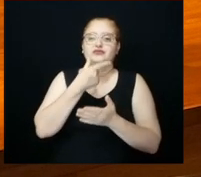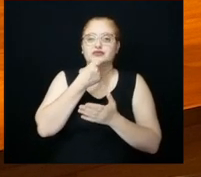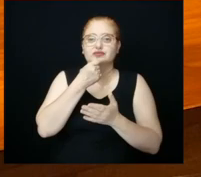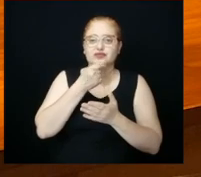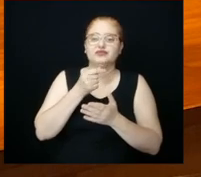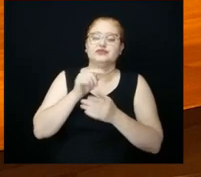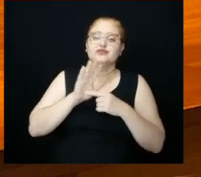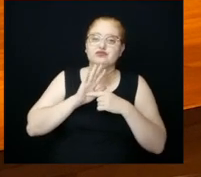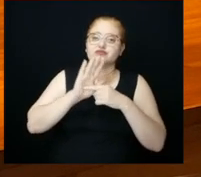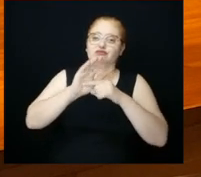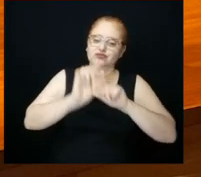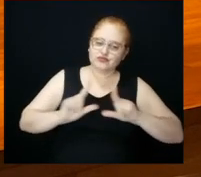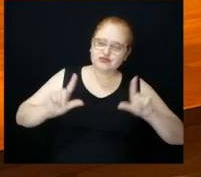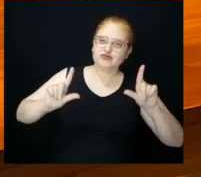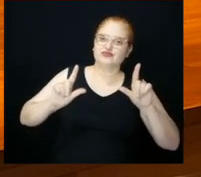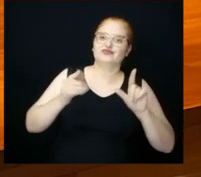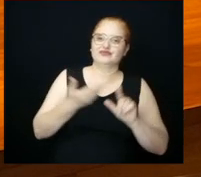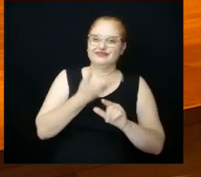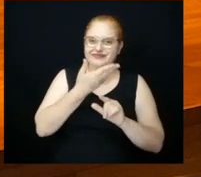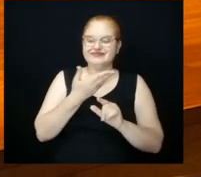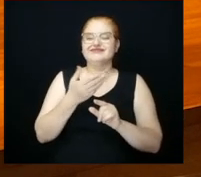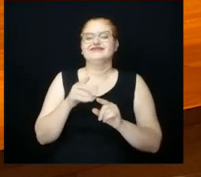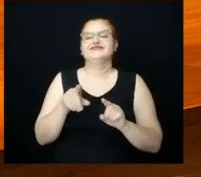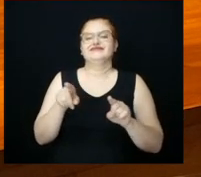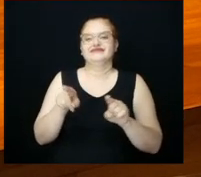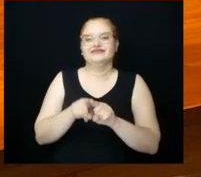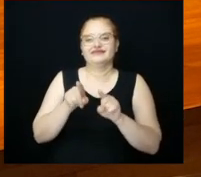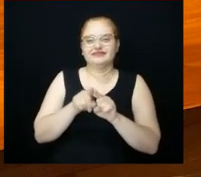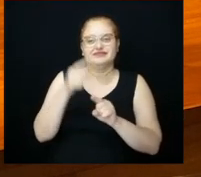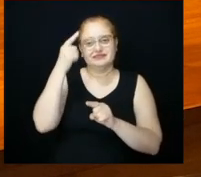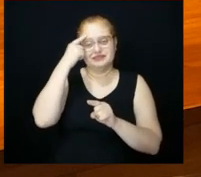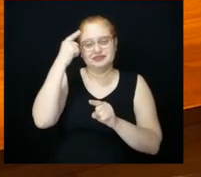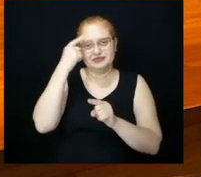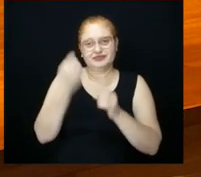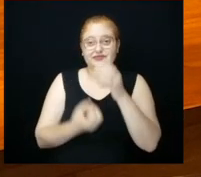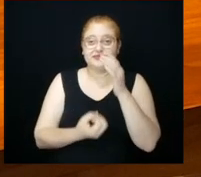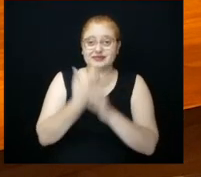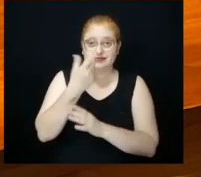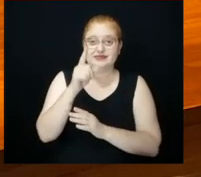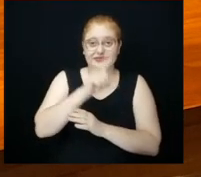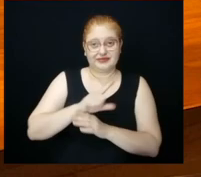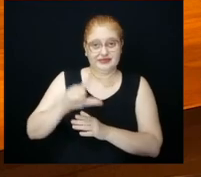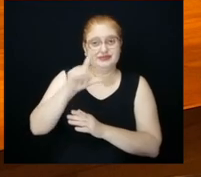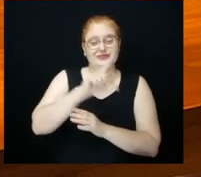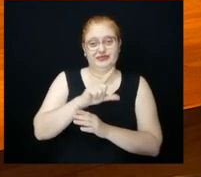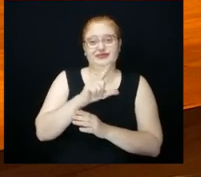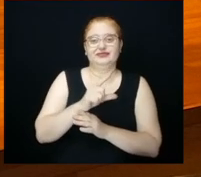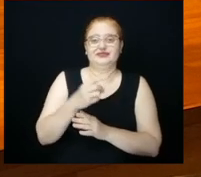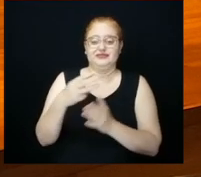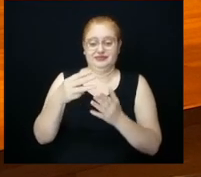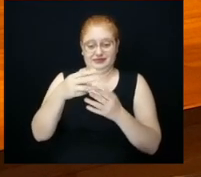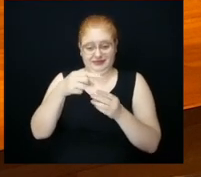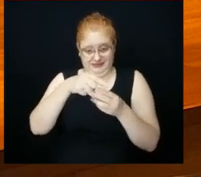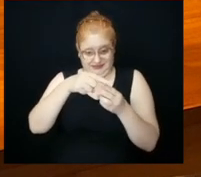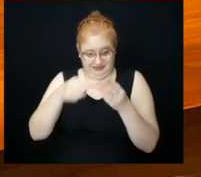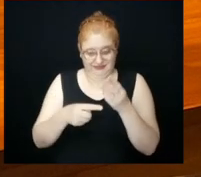um deles para a gente trabalhar e pensar um pouco no panorama de criação literário desses